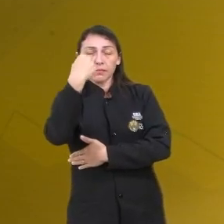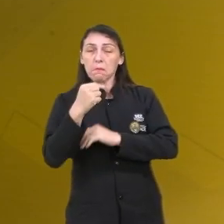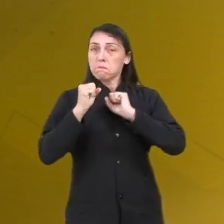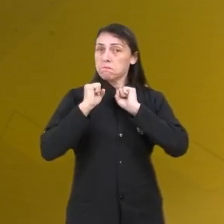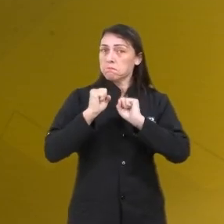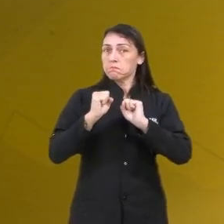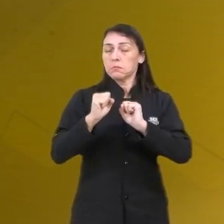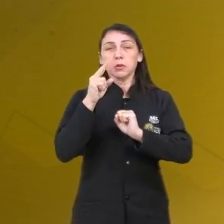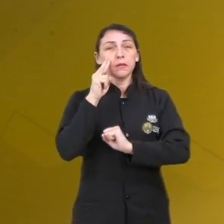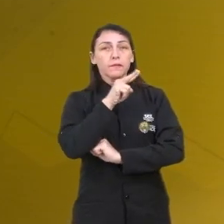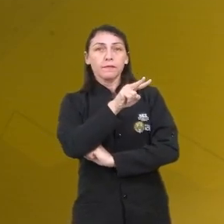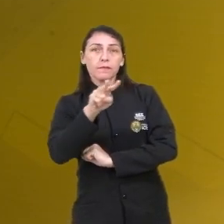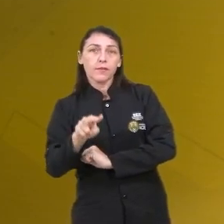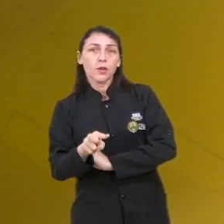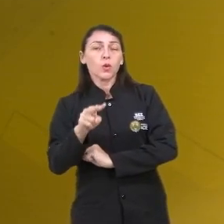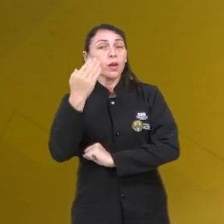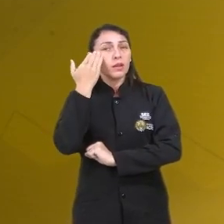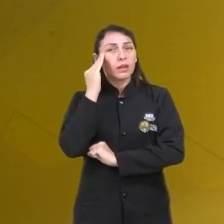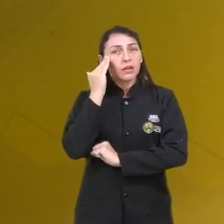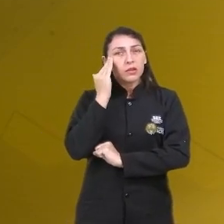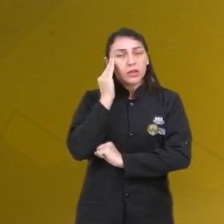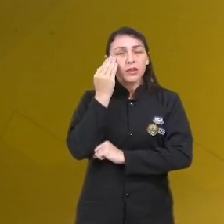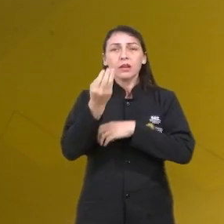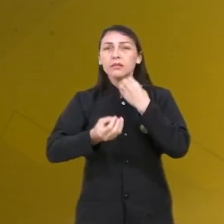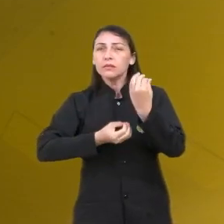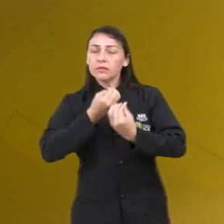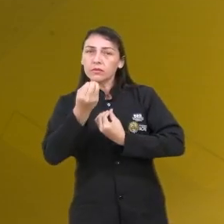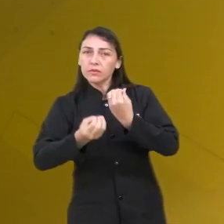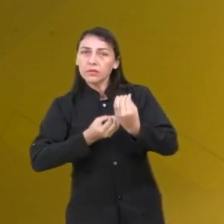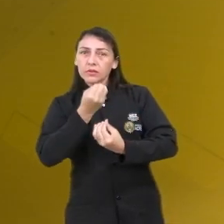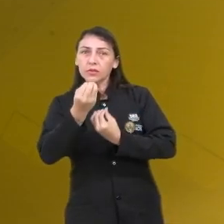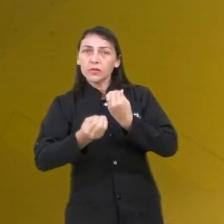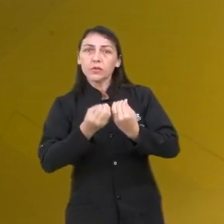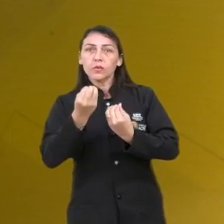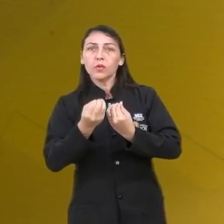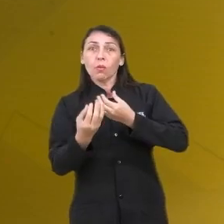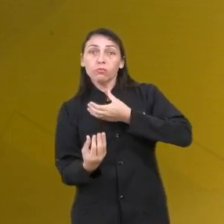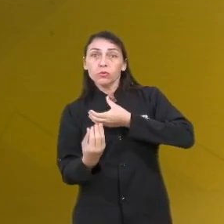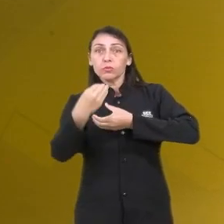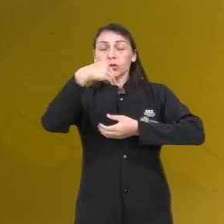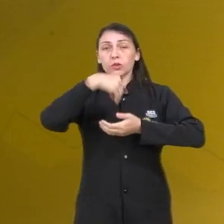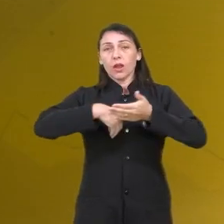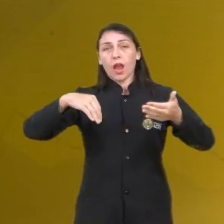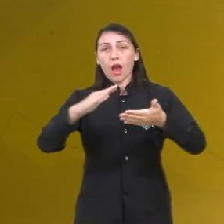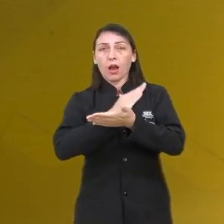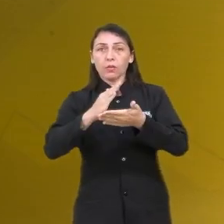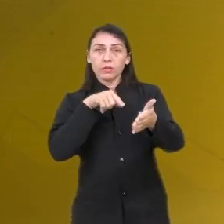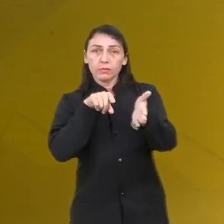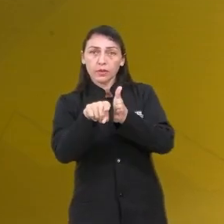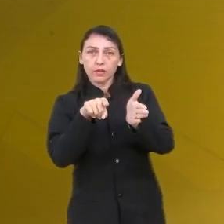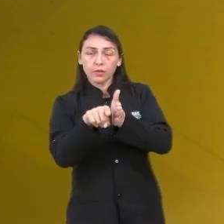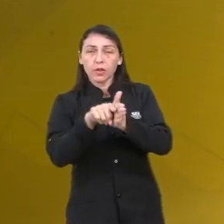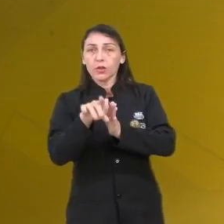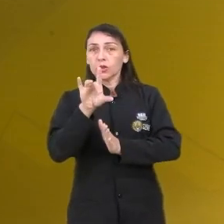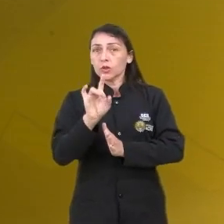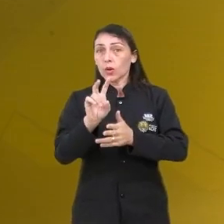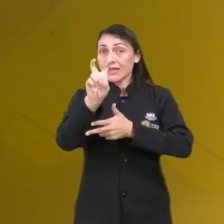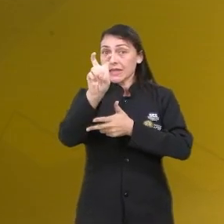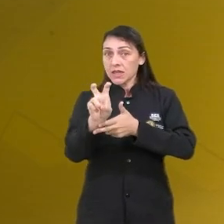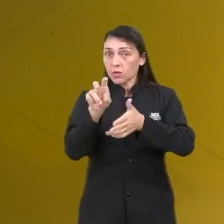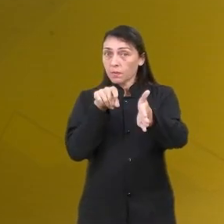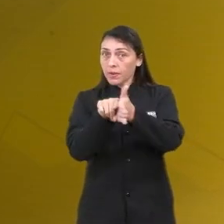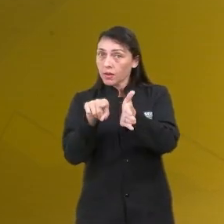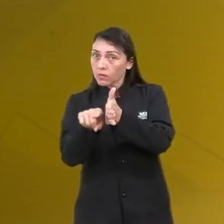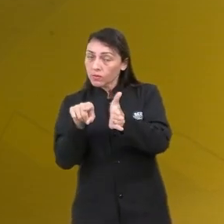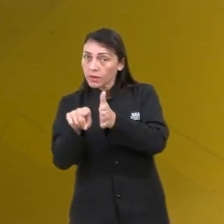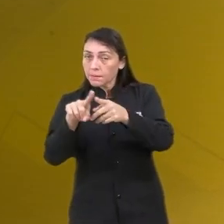pode ser vista ou interpretada como subjetiva em relação a algumas questões. São somente 5